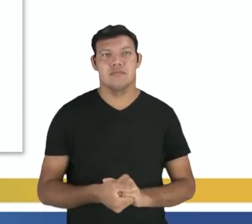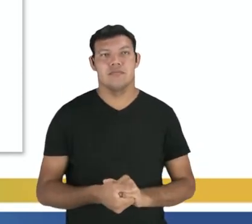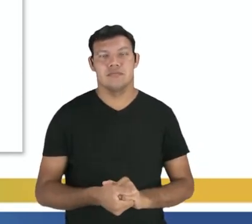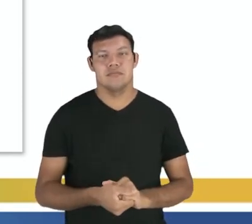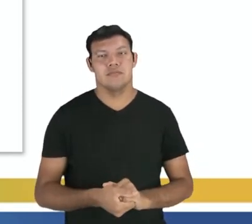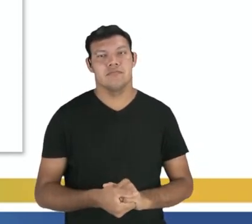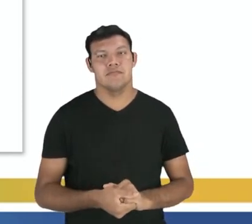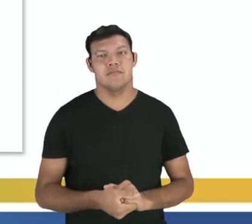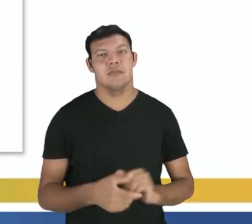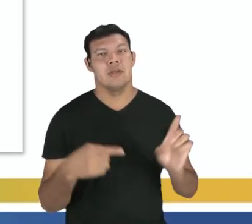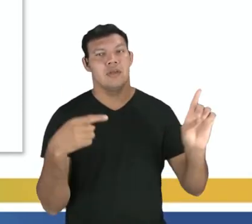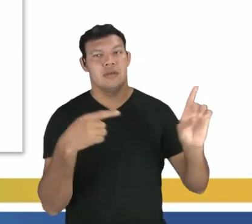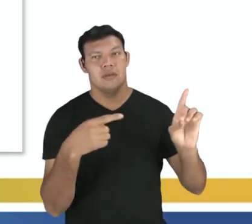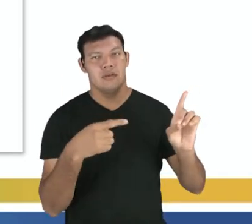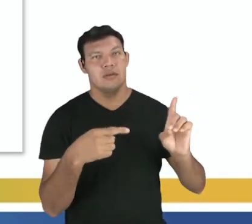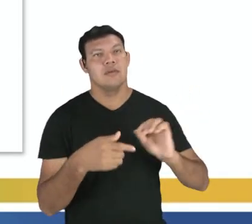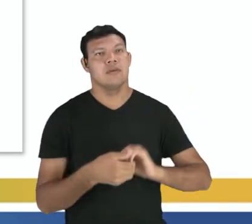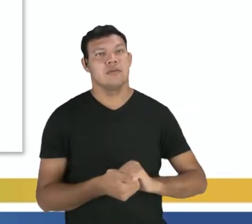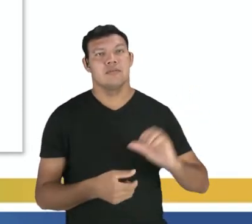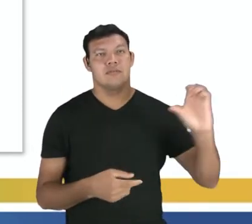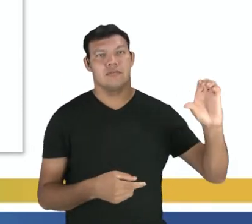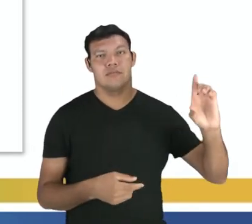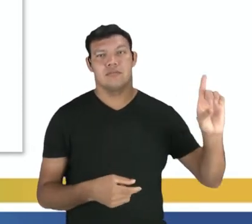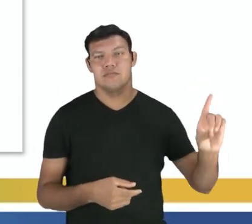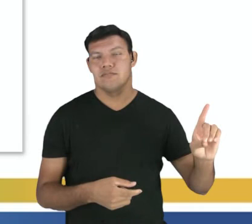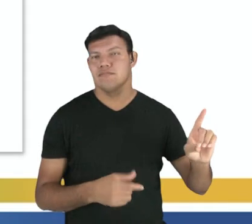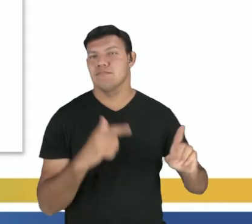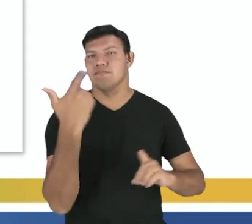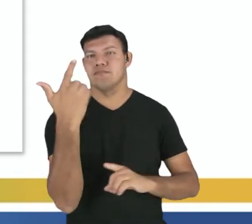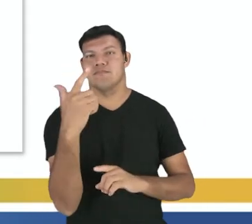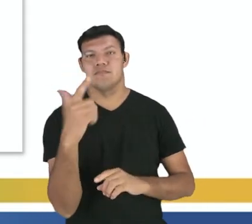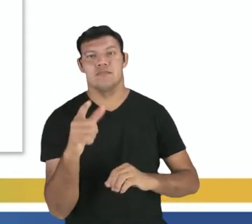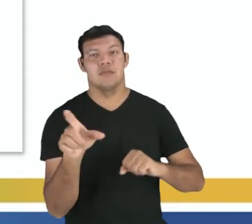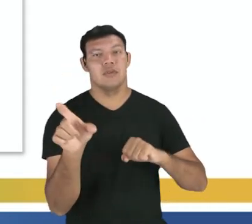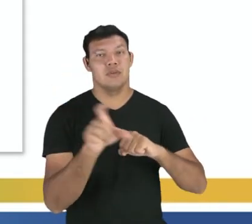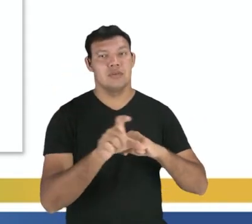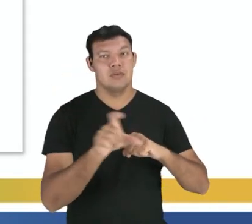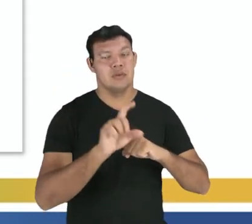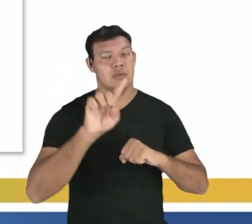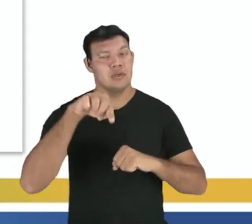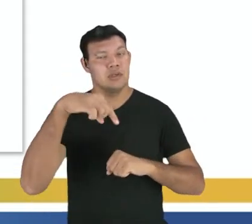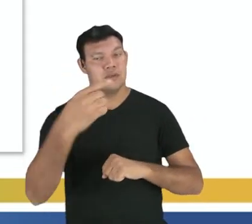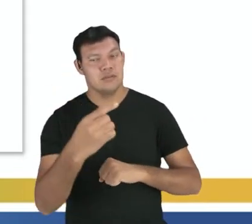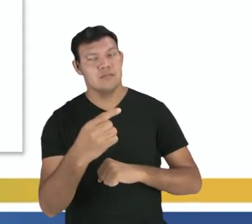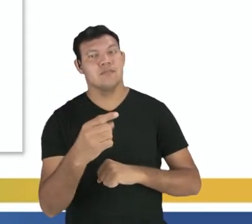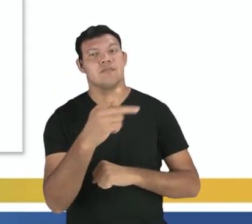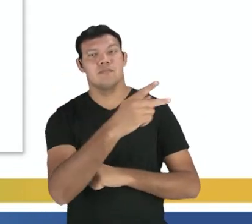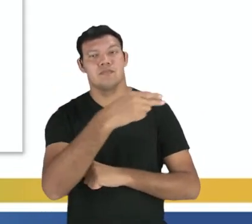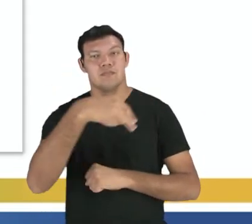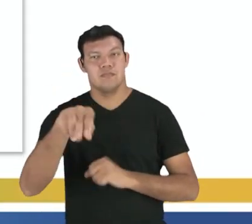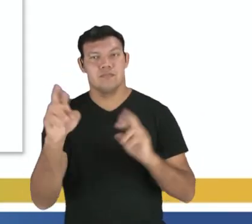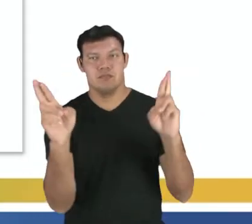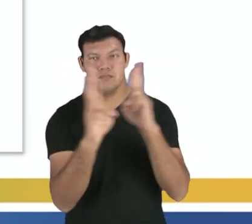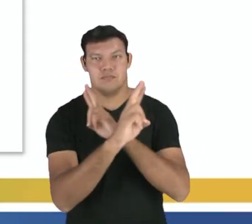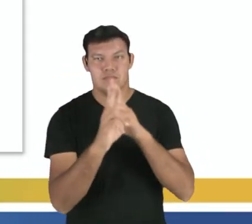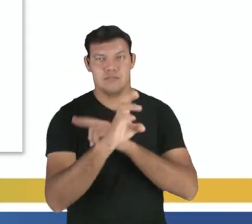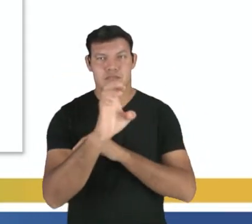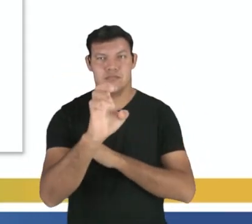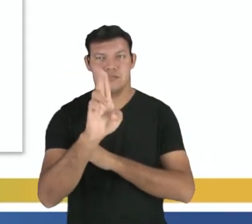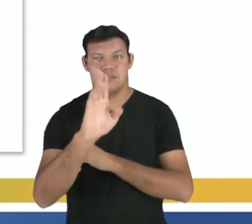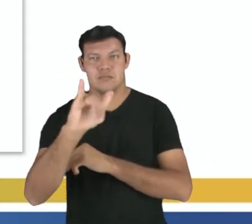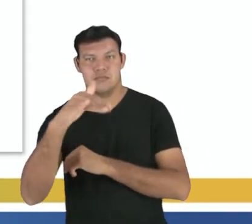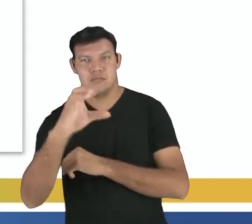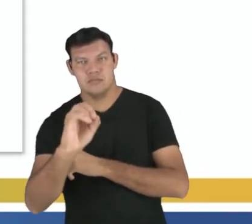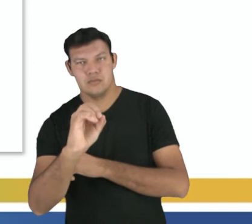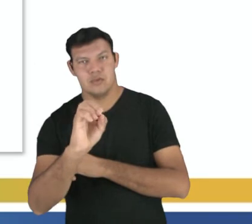é o que não acontece nas letras C e D. Não vem substantivo após o pronome relativo cujo e cuja,